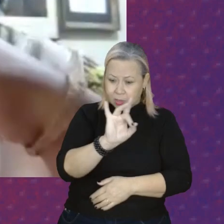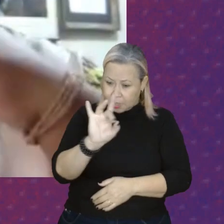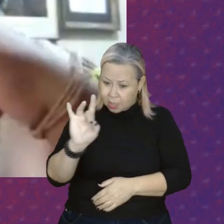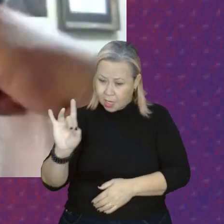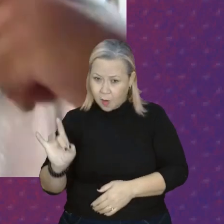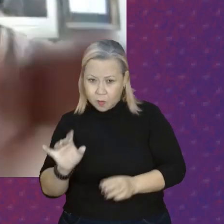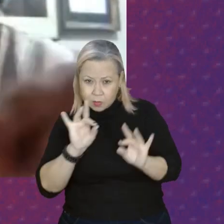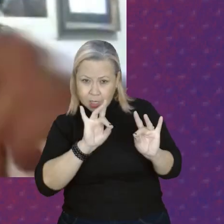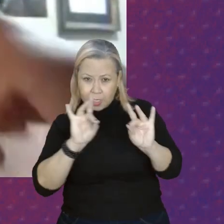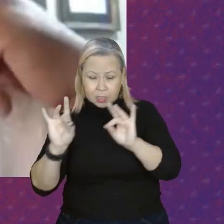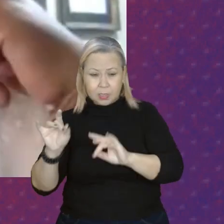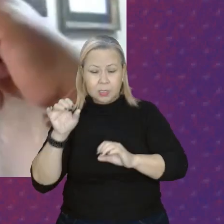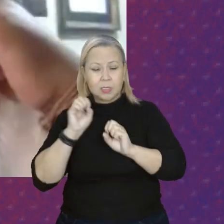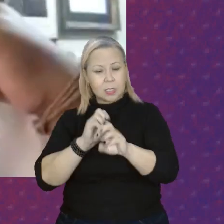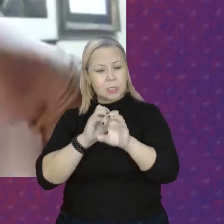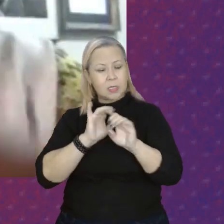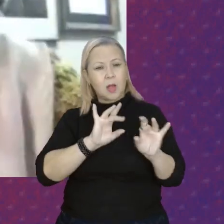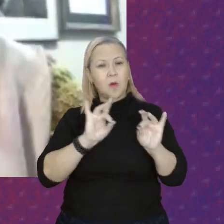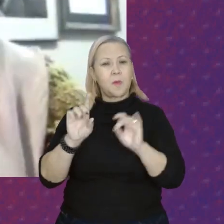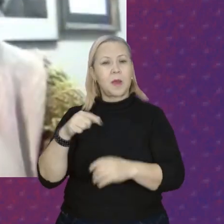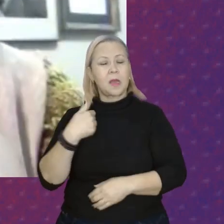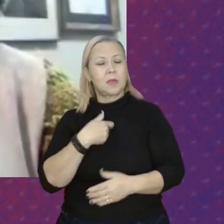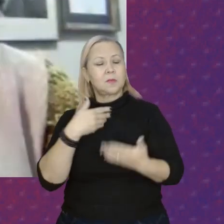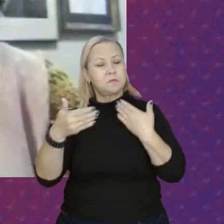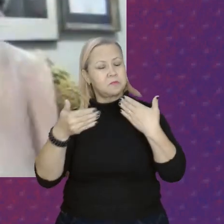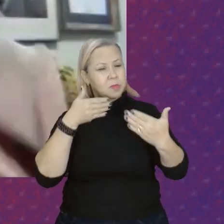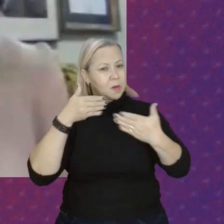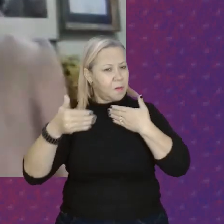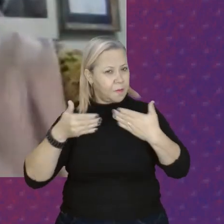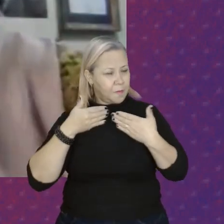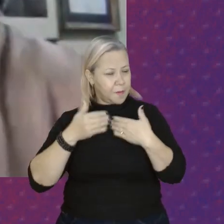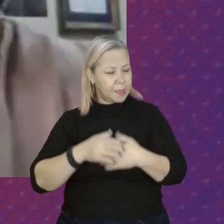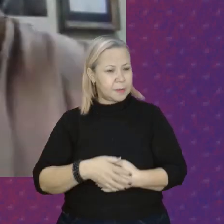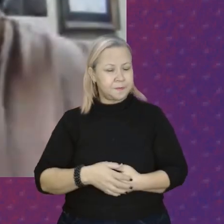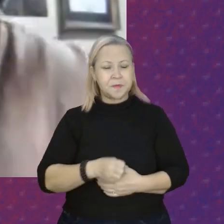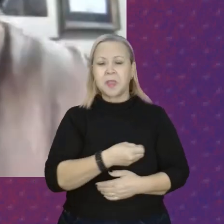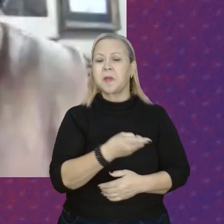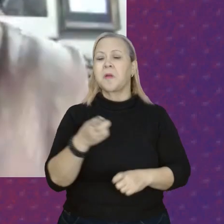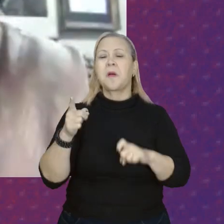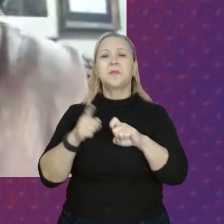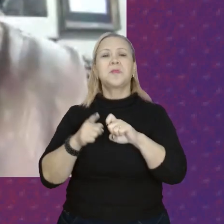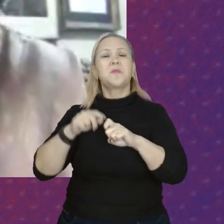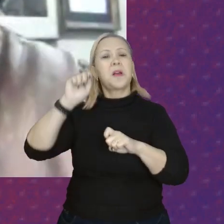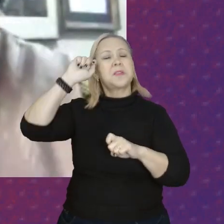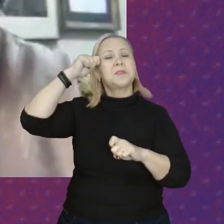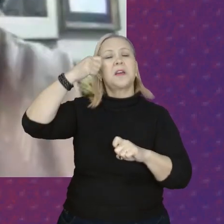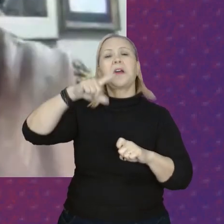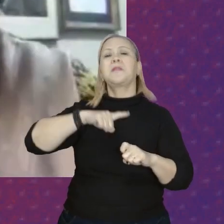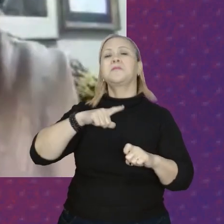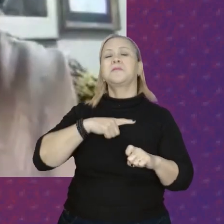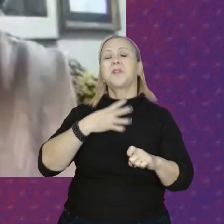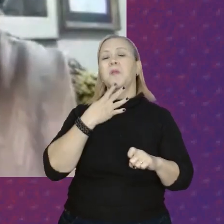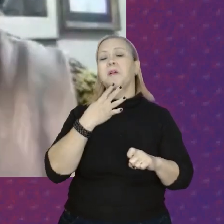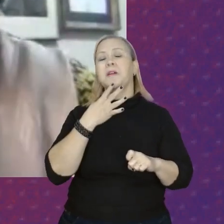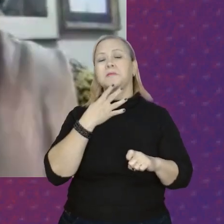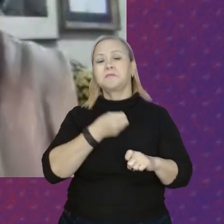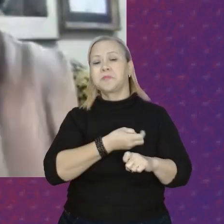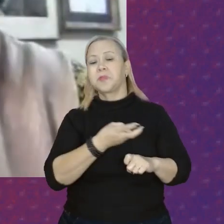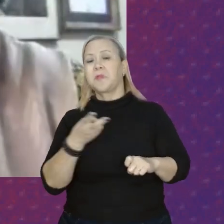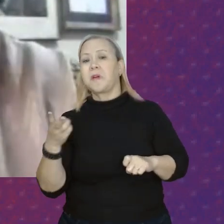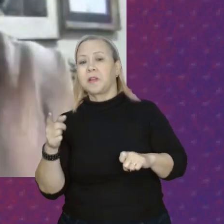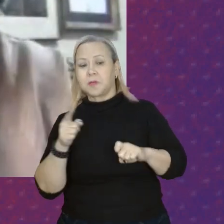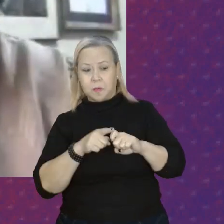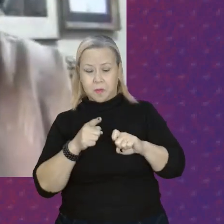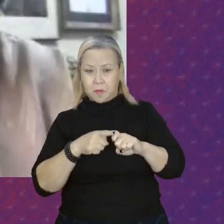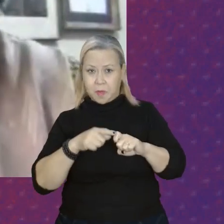essa aula, que está acompanhando essa nossa conversa. Quantos médicos negros vocês conhecem? Quantos